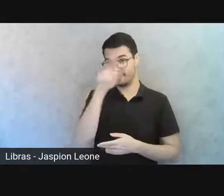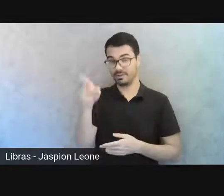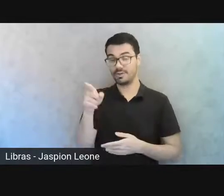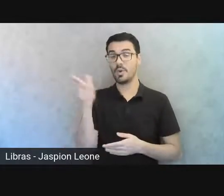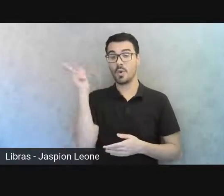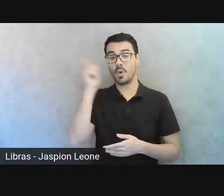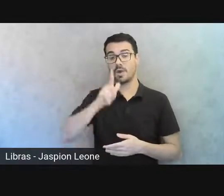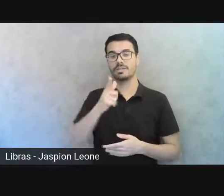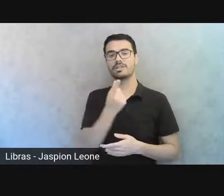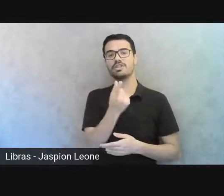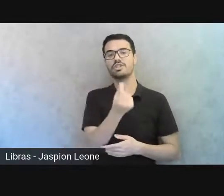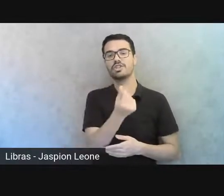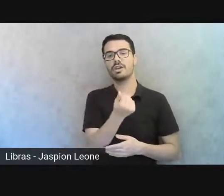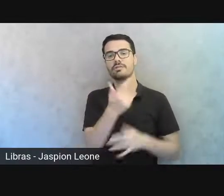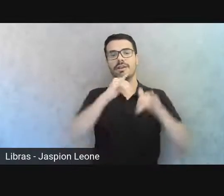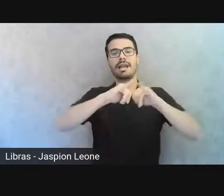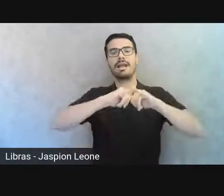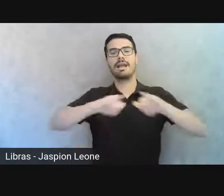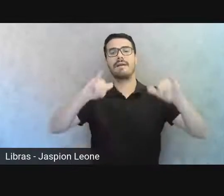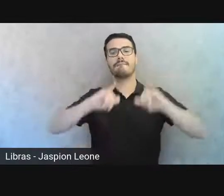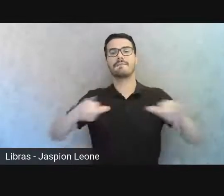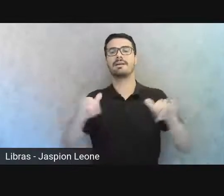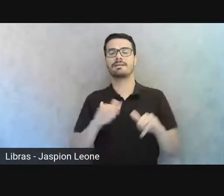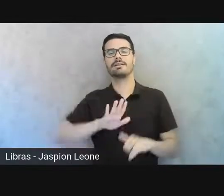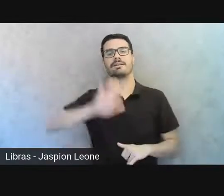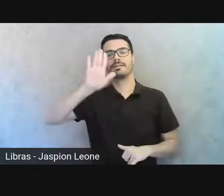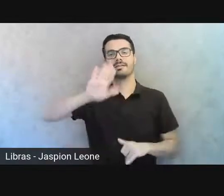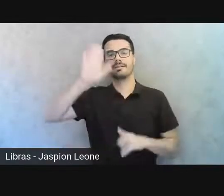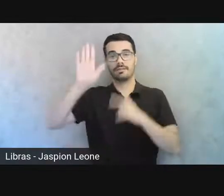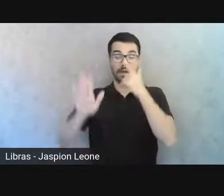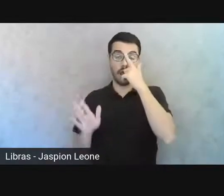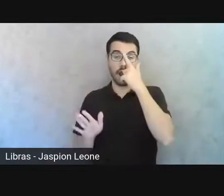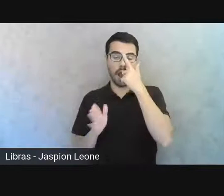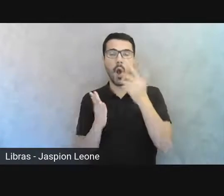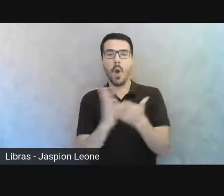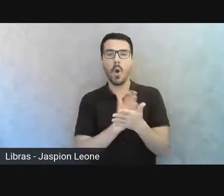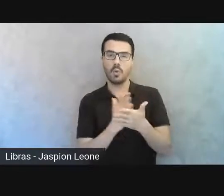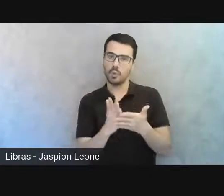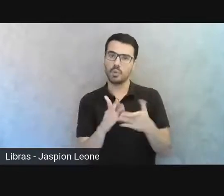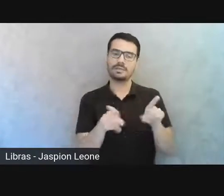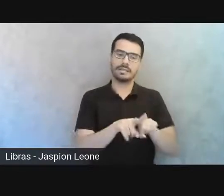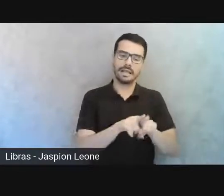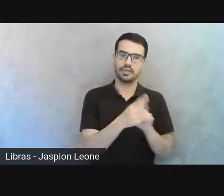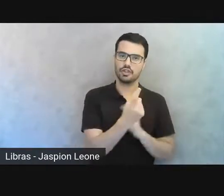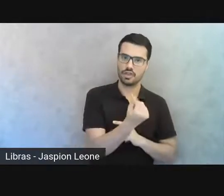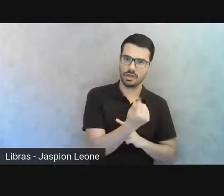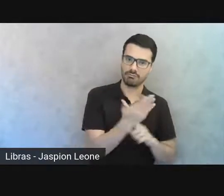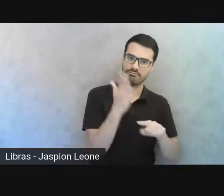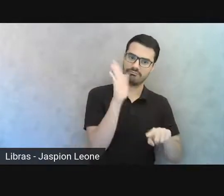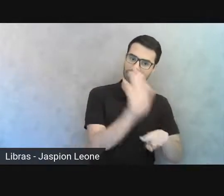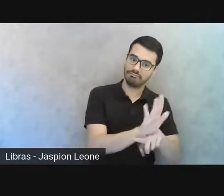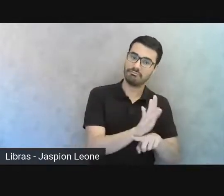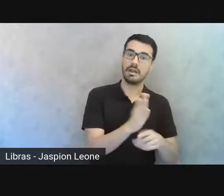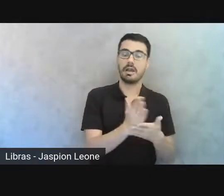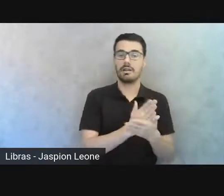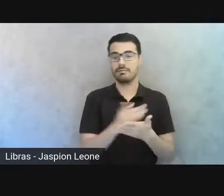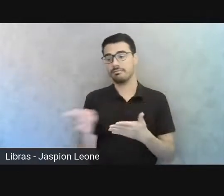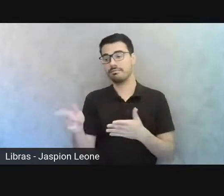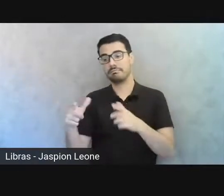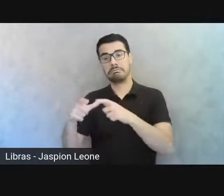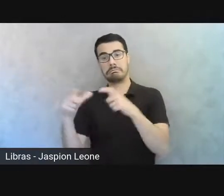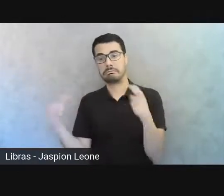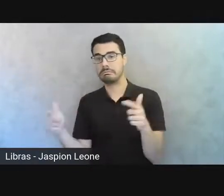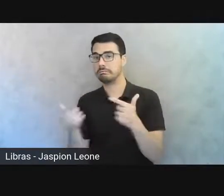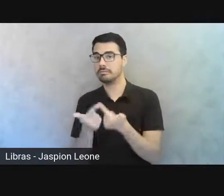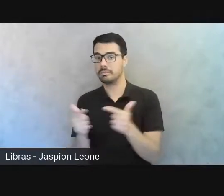naturalidade na teoria política democrática que algumas pessoas terão mais poder econômico que outros, mas isso deveria, em tese, ser compensado